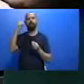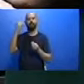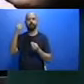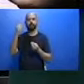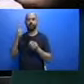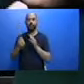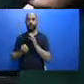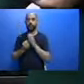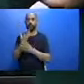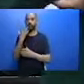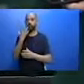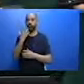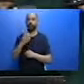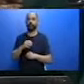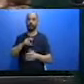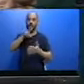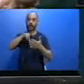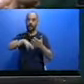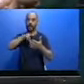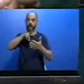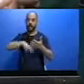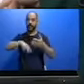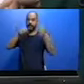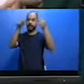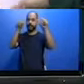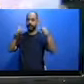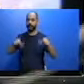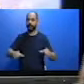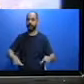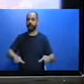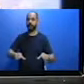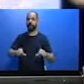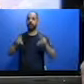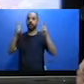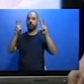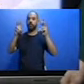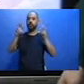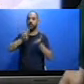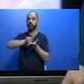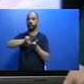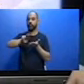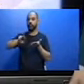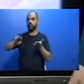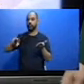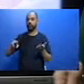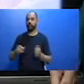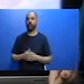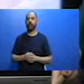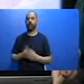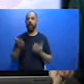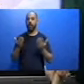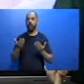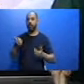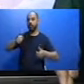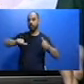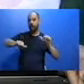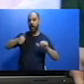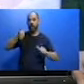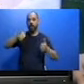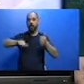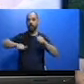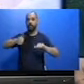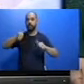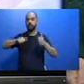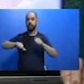lendo e analisando os cartazes sobre diferentes assuntos então agora nós vamos começar a analisar alguns